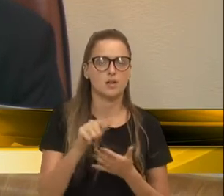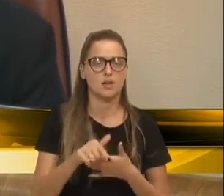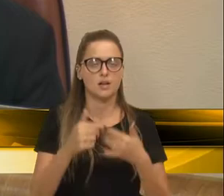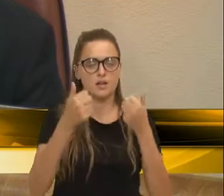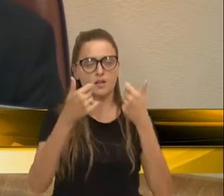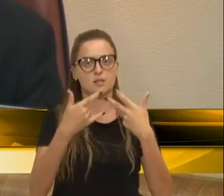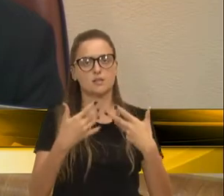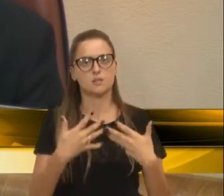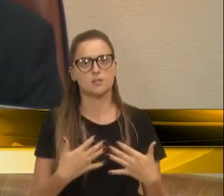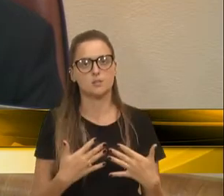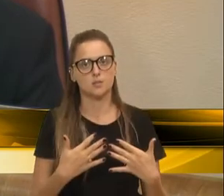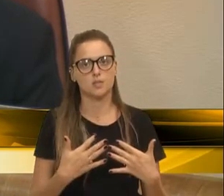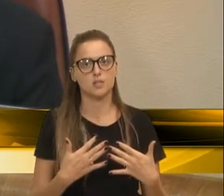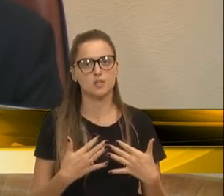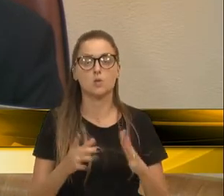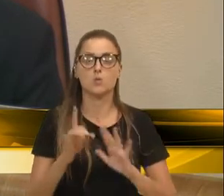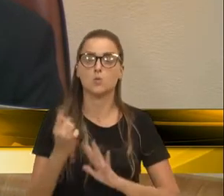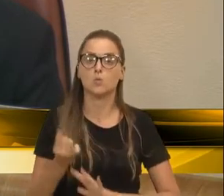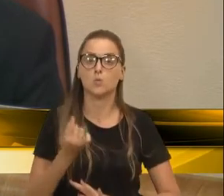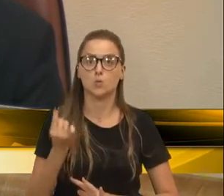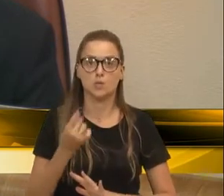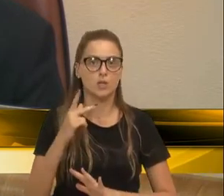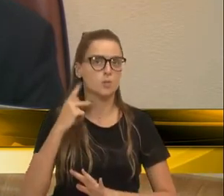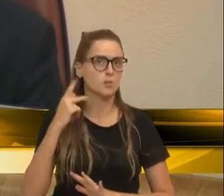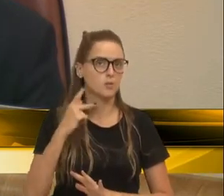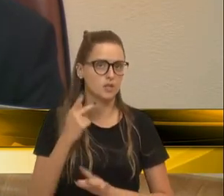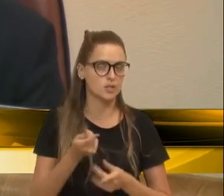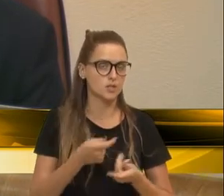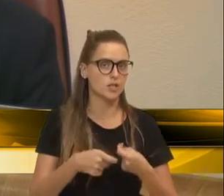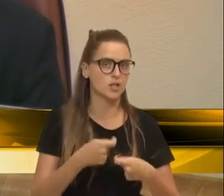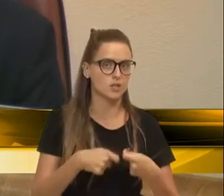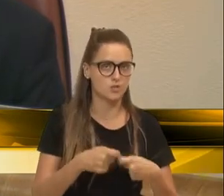discricionários e de natureza tão somente política e administrativa.